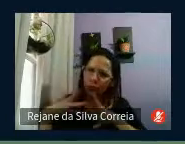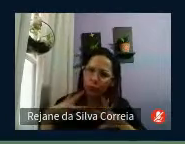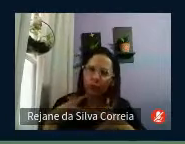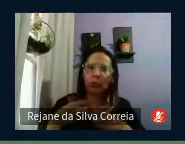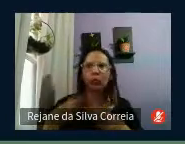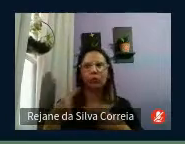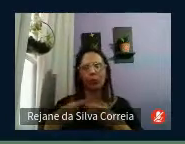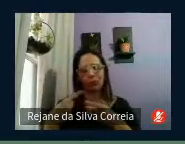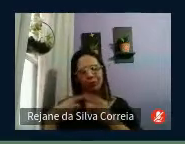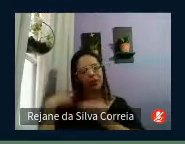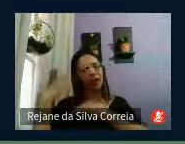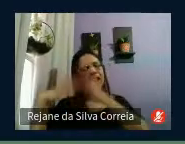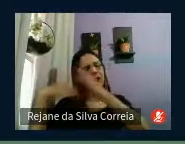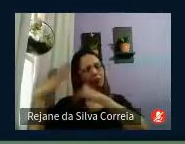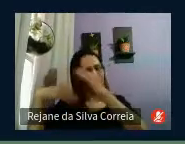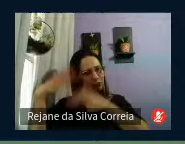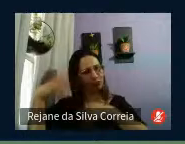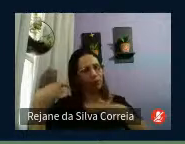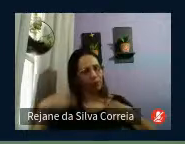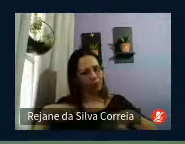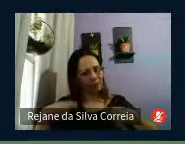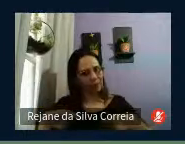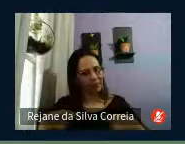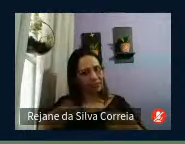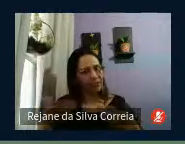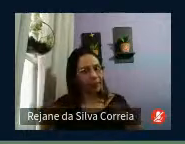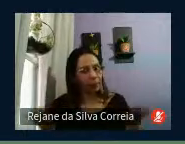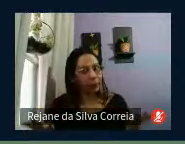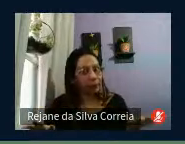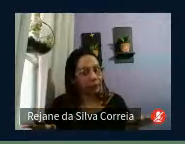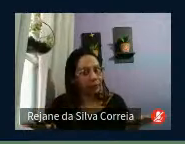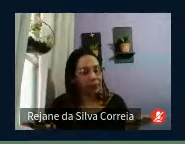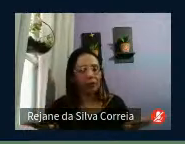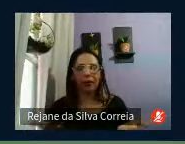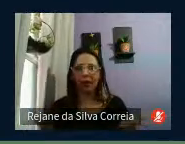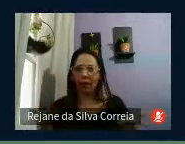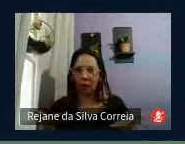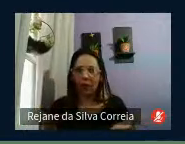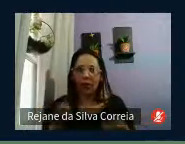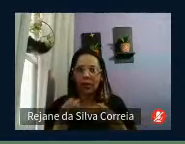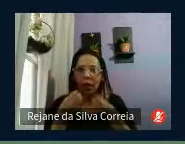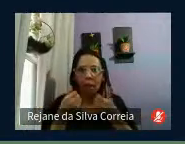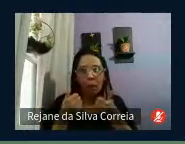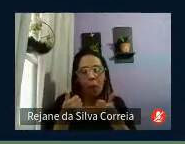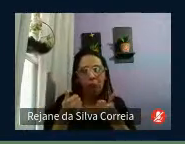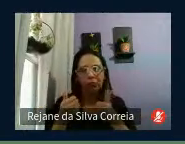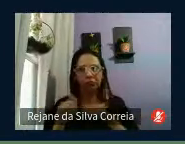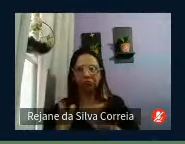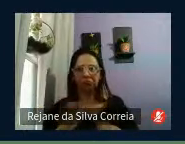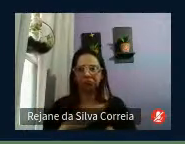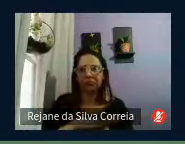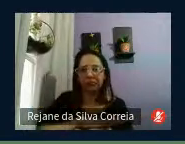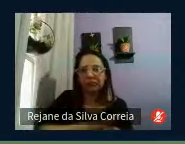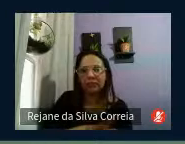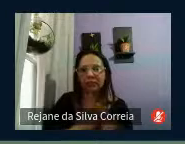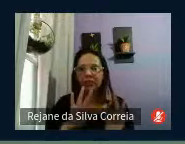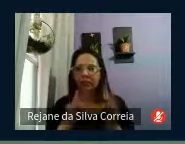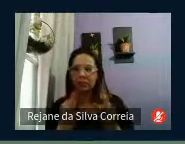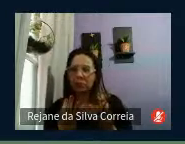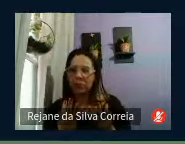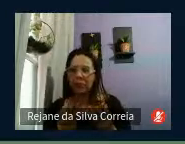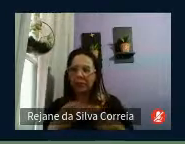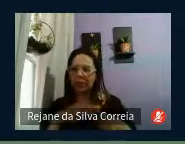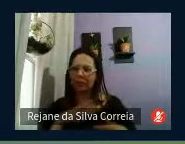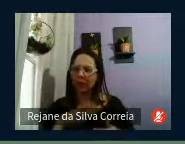própria da evolução humana. Então, essa pausa, esse ato, por um lado, está destruindo famílias, a gente sabe que tem uma